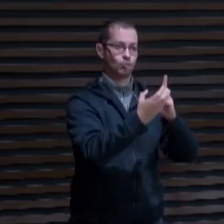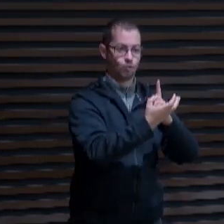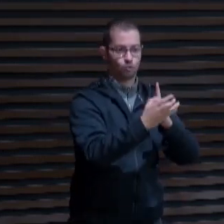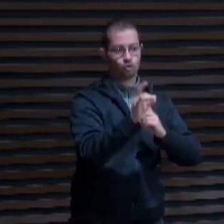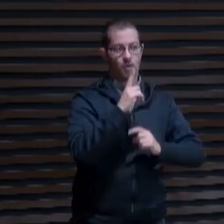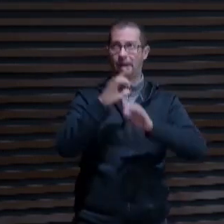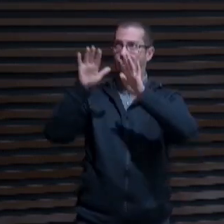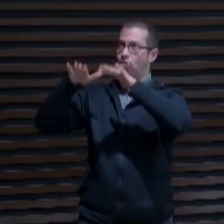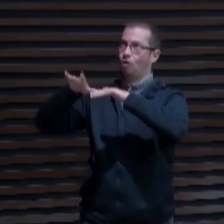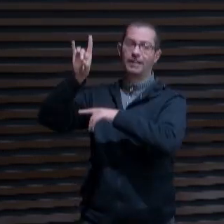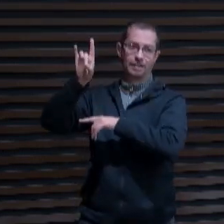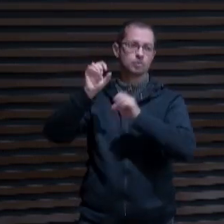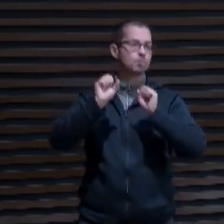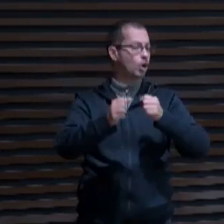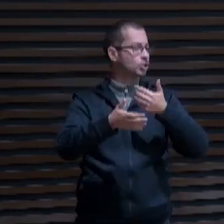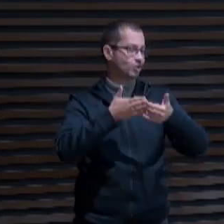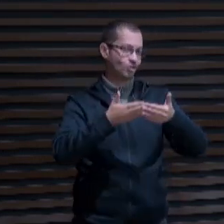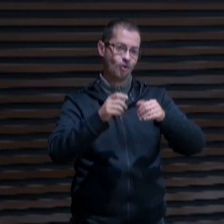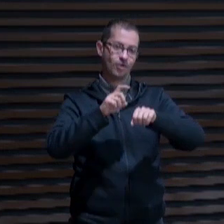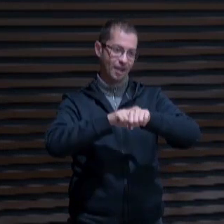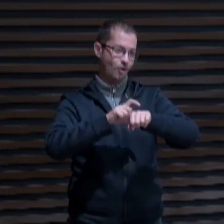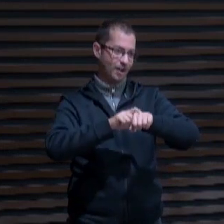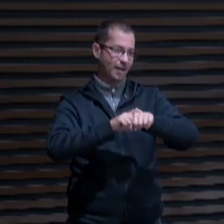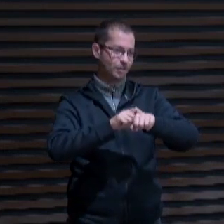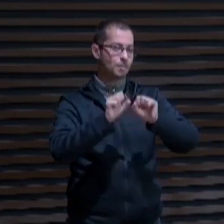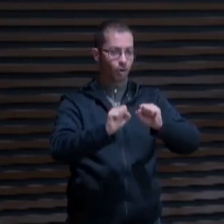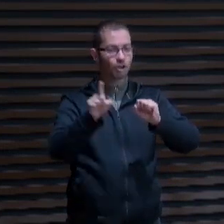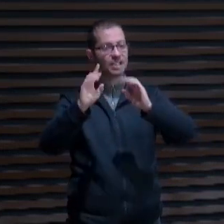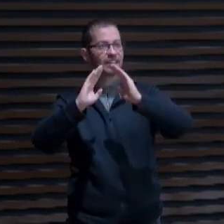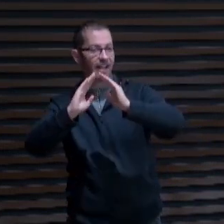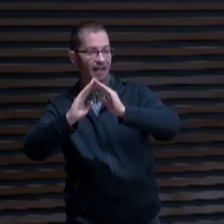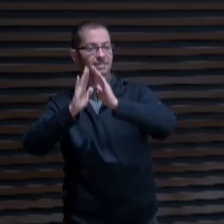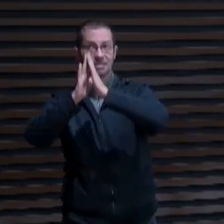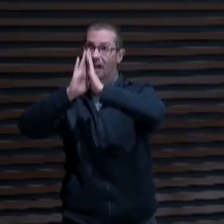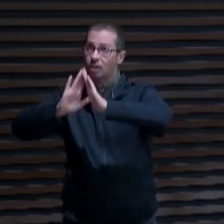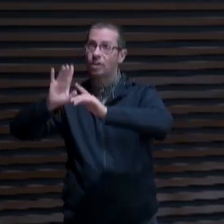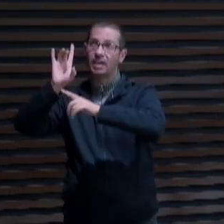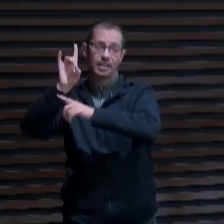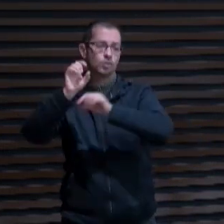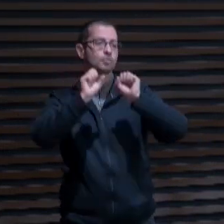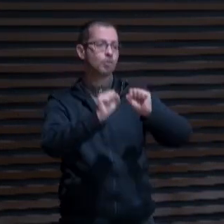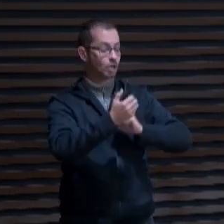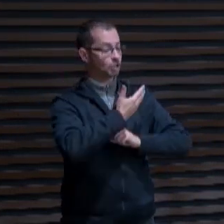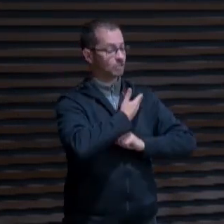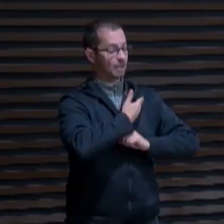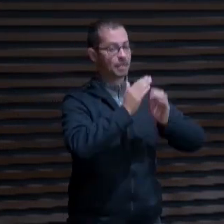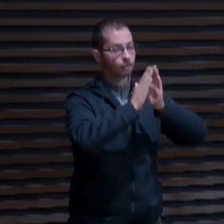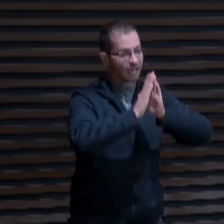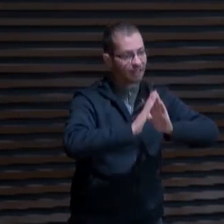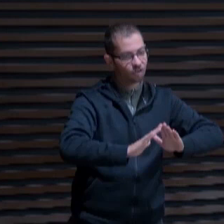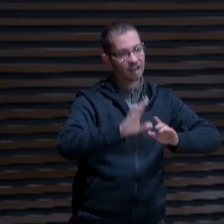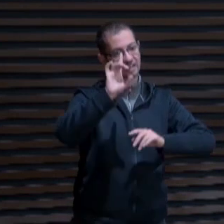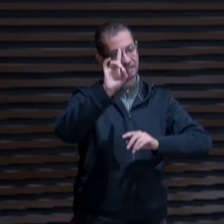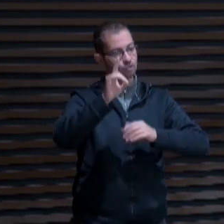a adoração não está restrita a esse local, não está restrita a uma reunião, mas ela faz parte das nossas